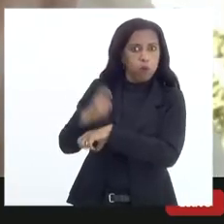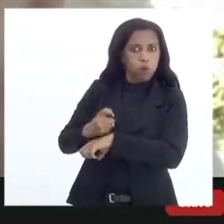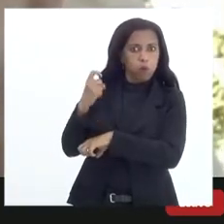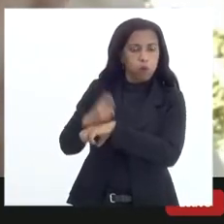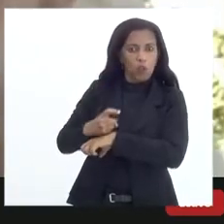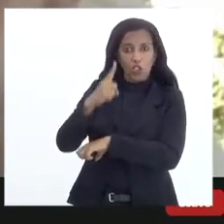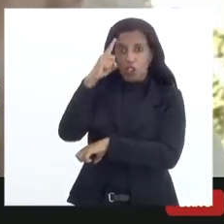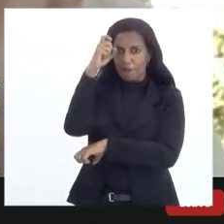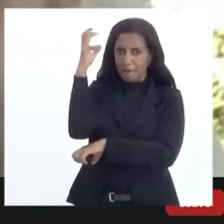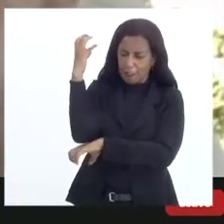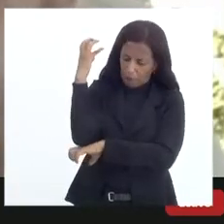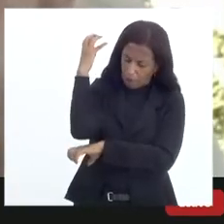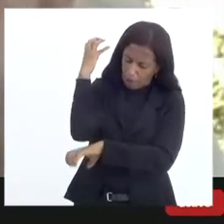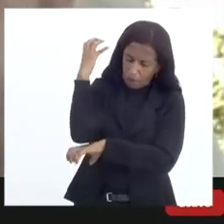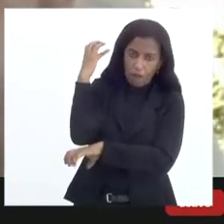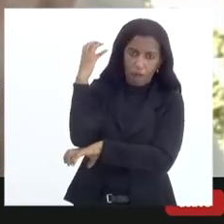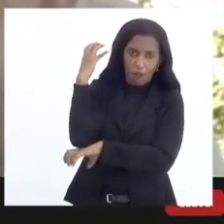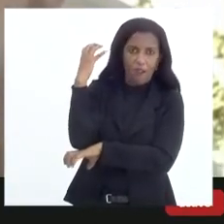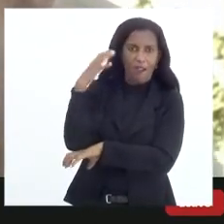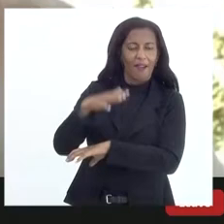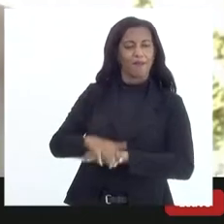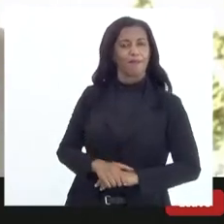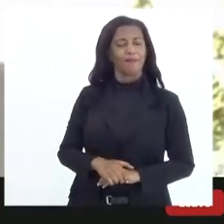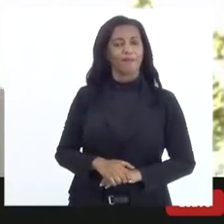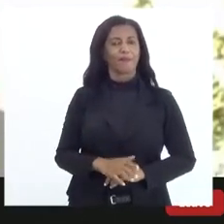E acho que...